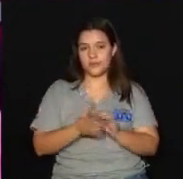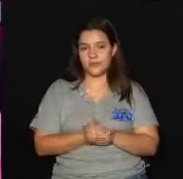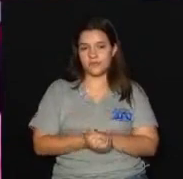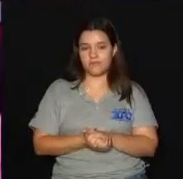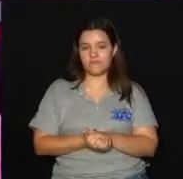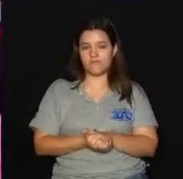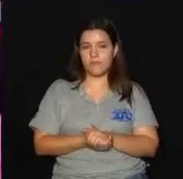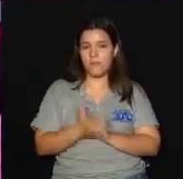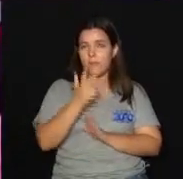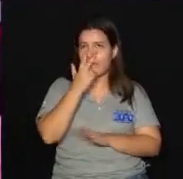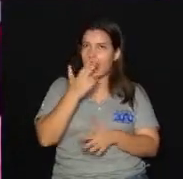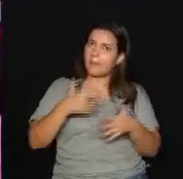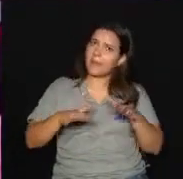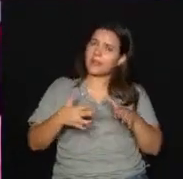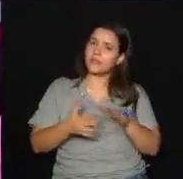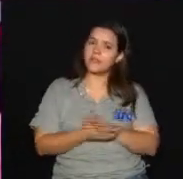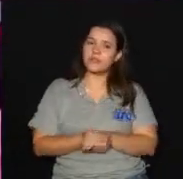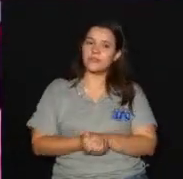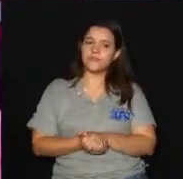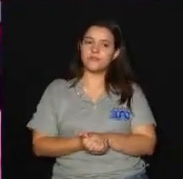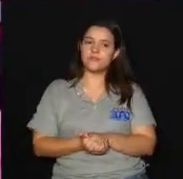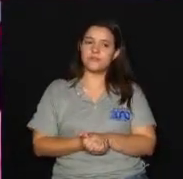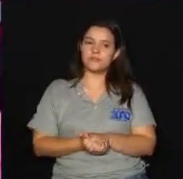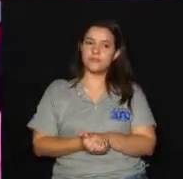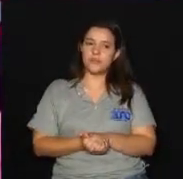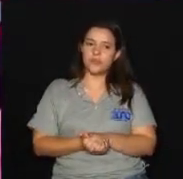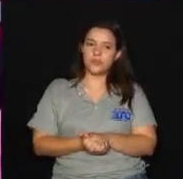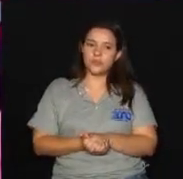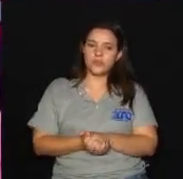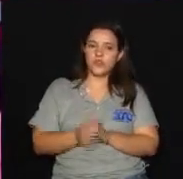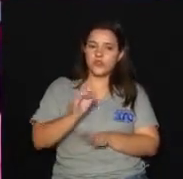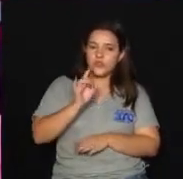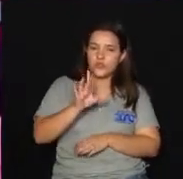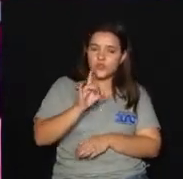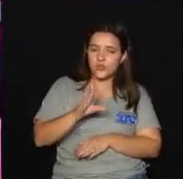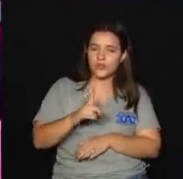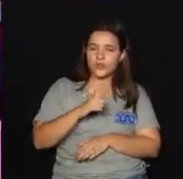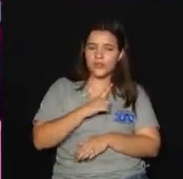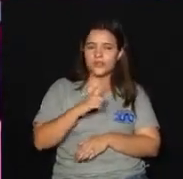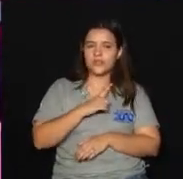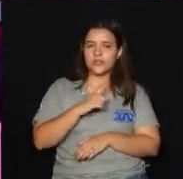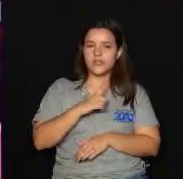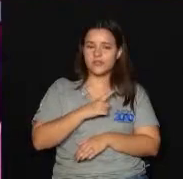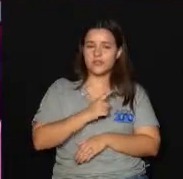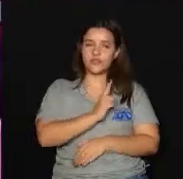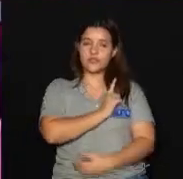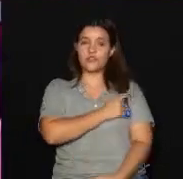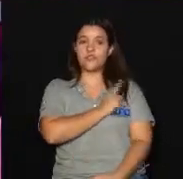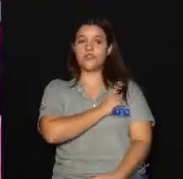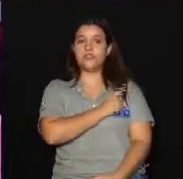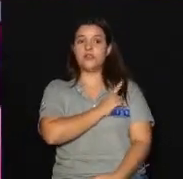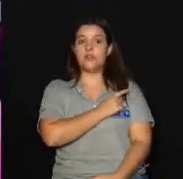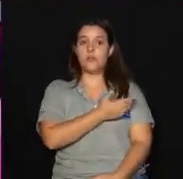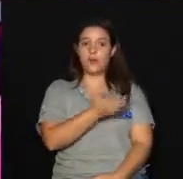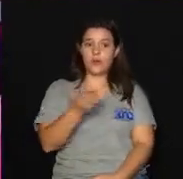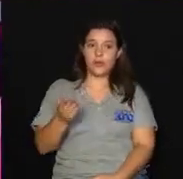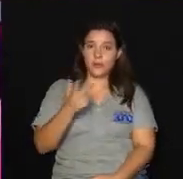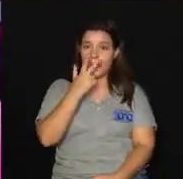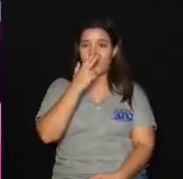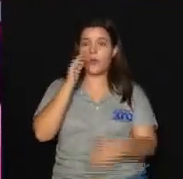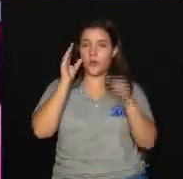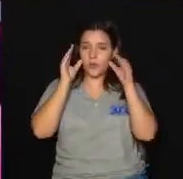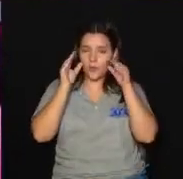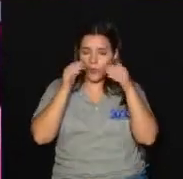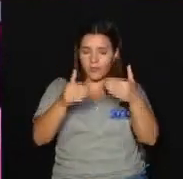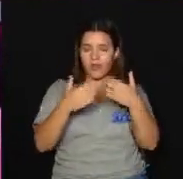é mais ou menos o seguinte, não basta manter um tipo de gestão em que você focalize